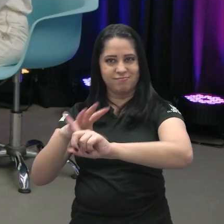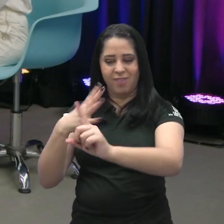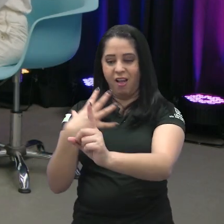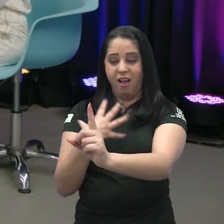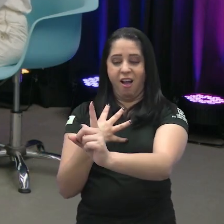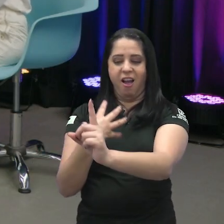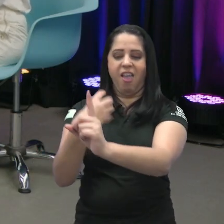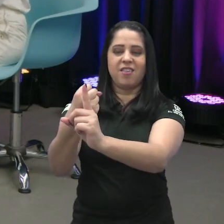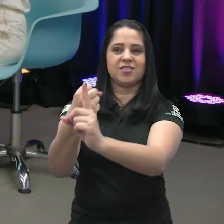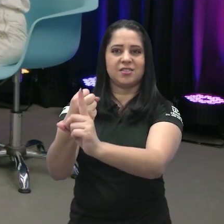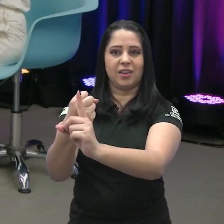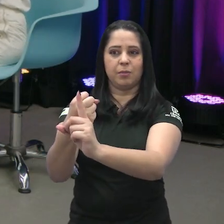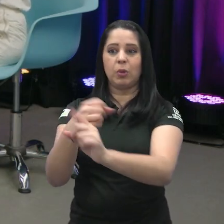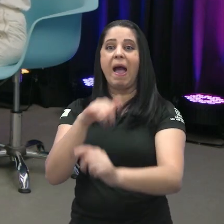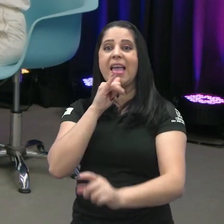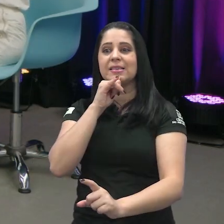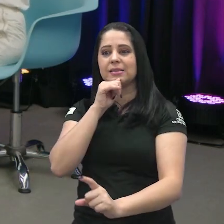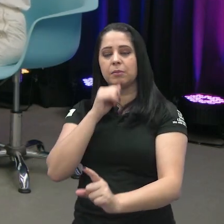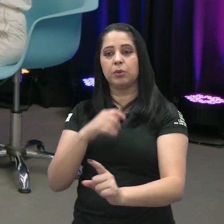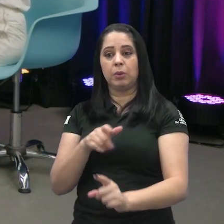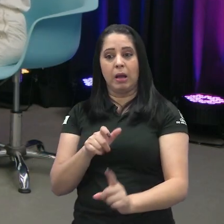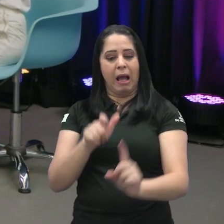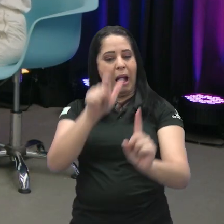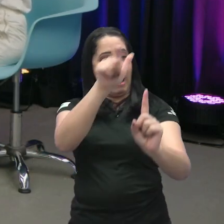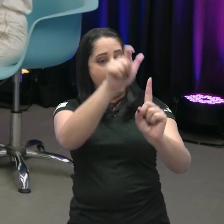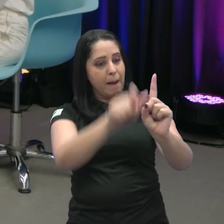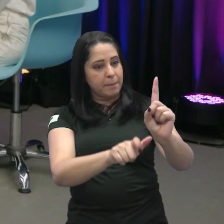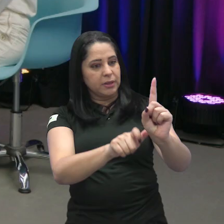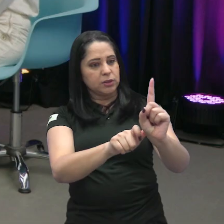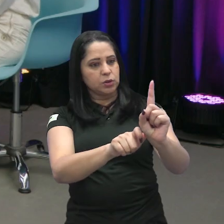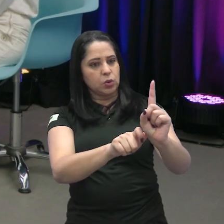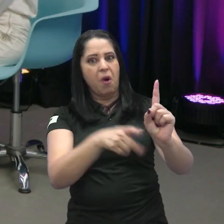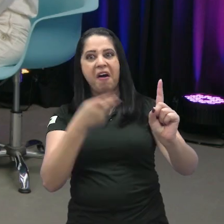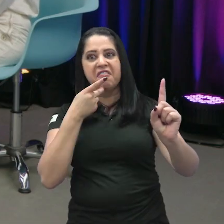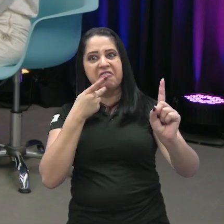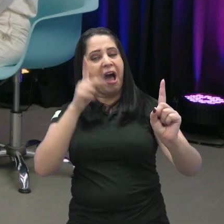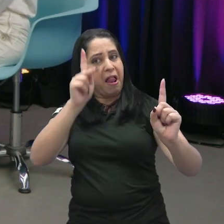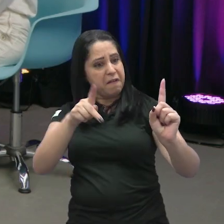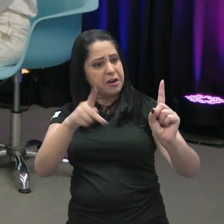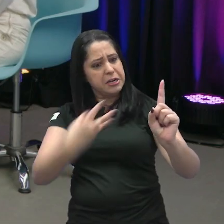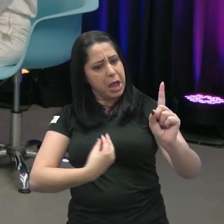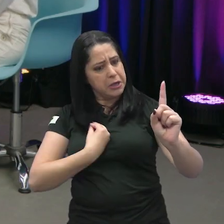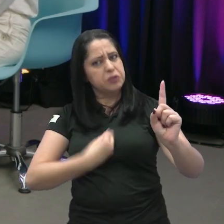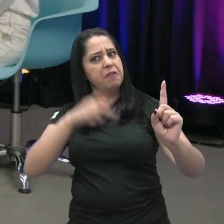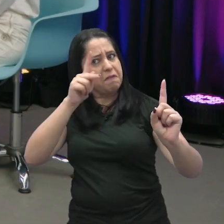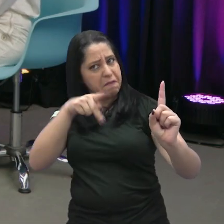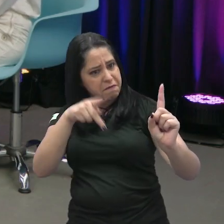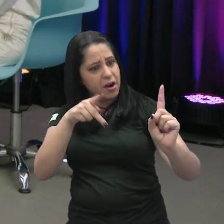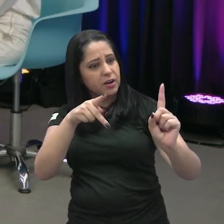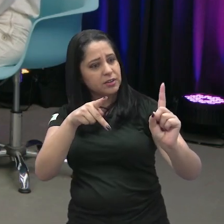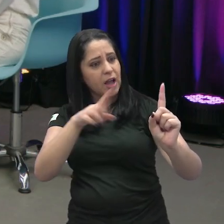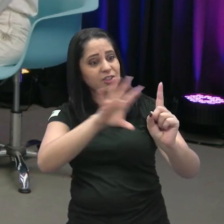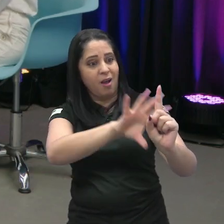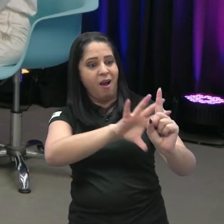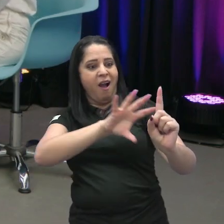inspira mais do que ver que a pessoa que está mentorando, ela está vivendo aquilo que ela acredita, né? Sim. Porque nós não podemos verbalizar